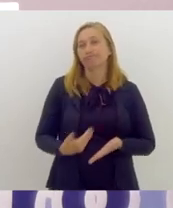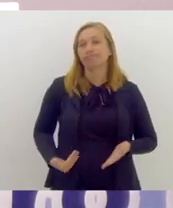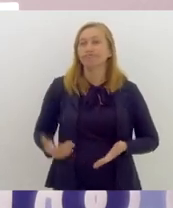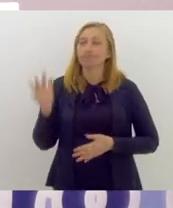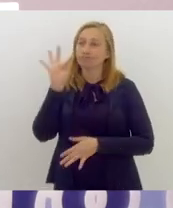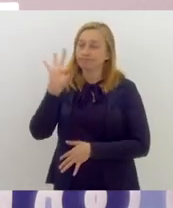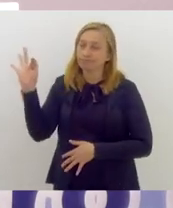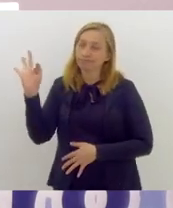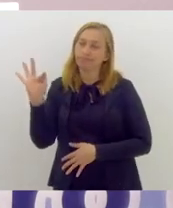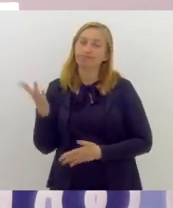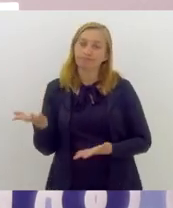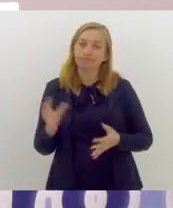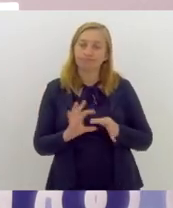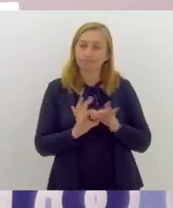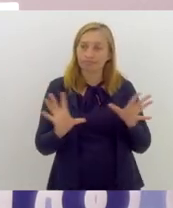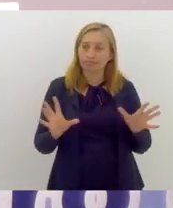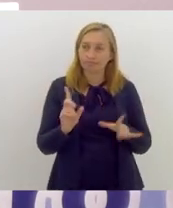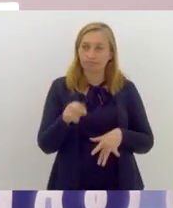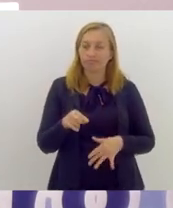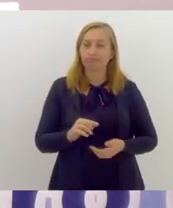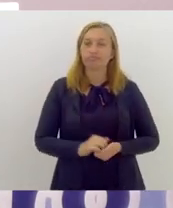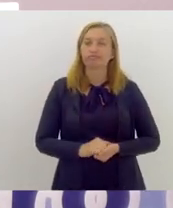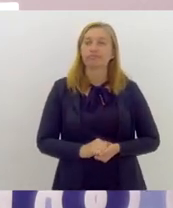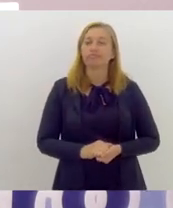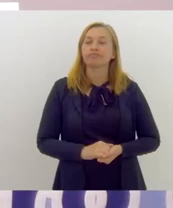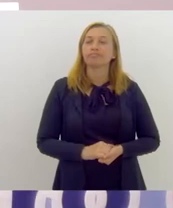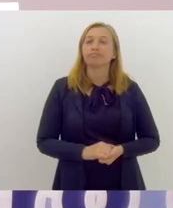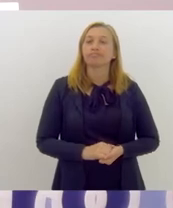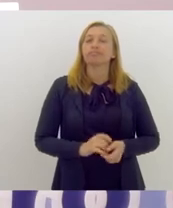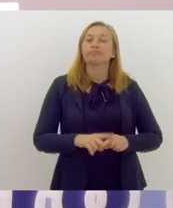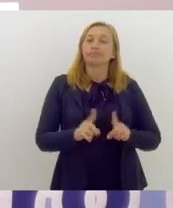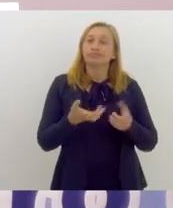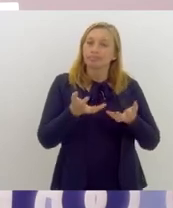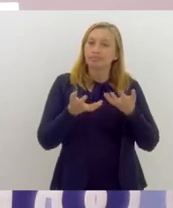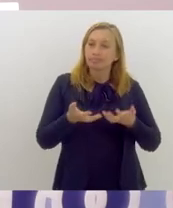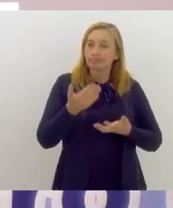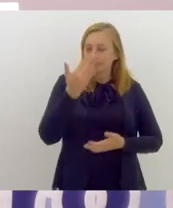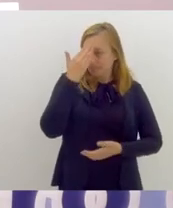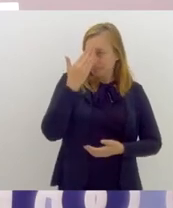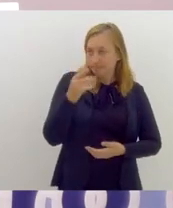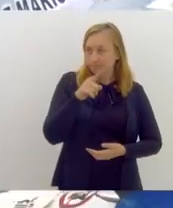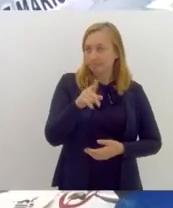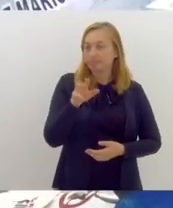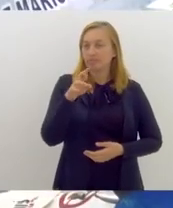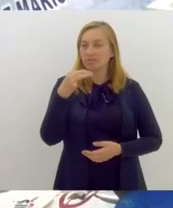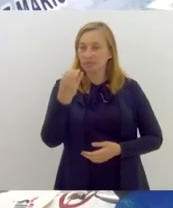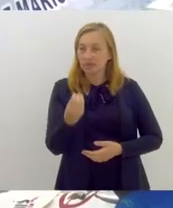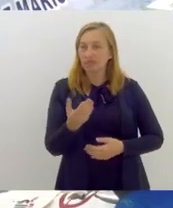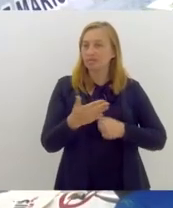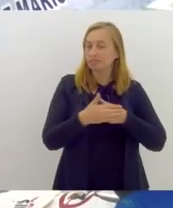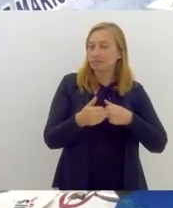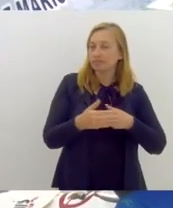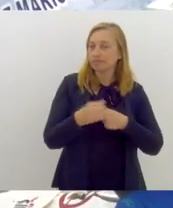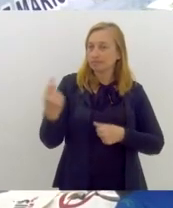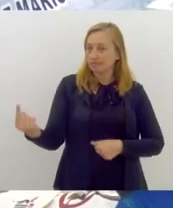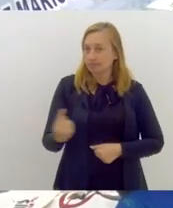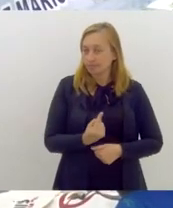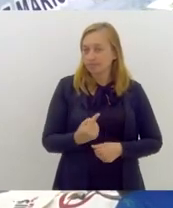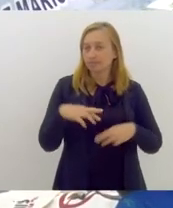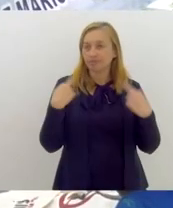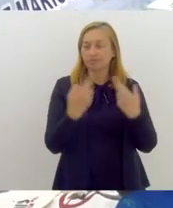com a Val né o aceite do Governo do Estado mas eu queria agradecer vocês recado pelo carinho ter vindo aqui essa audiência